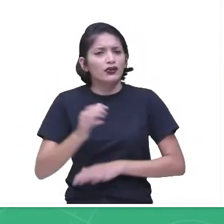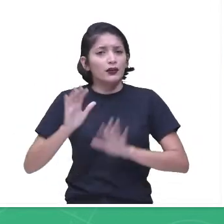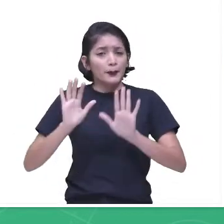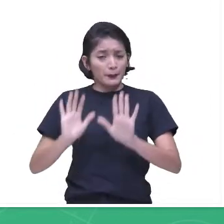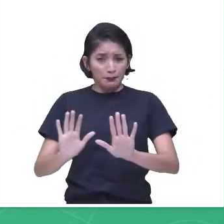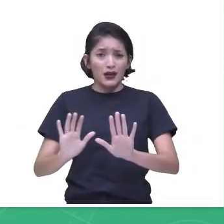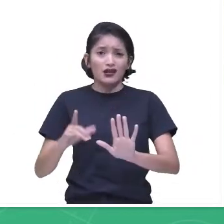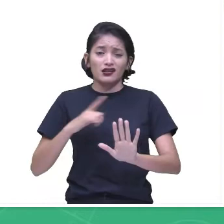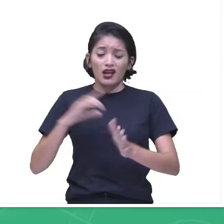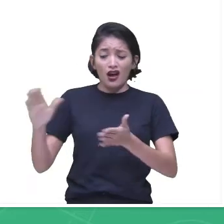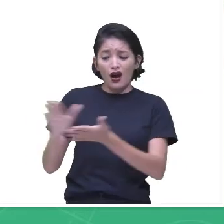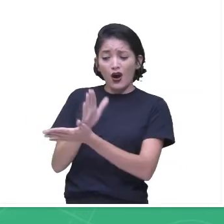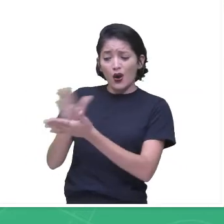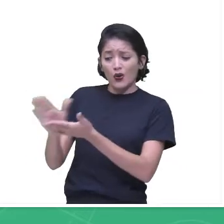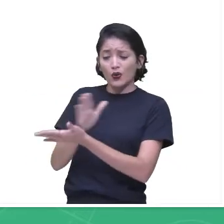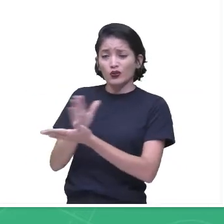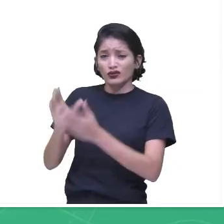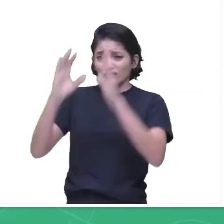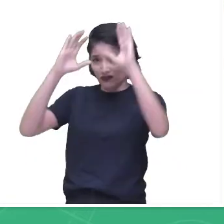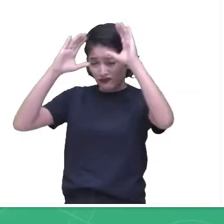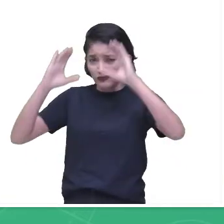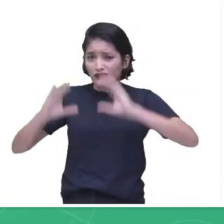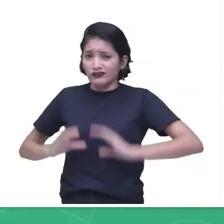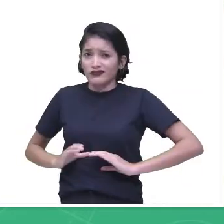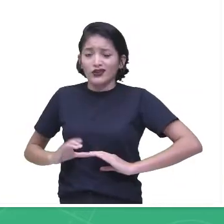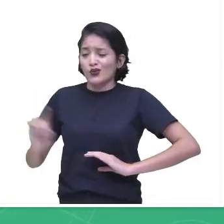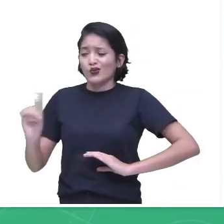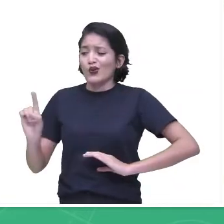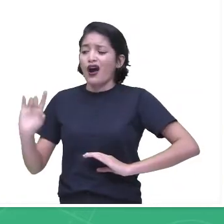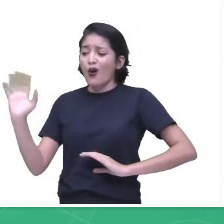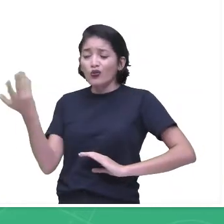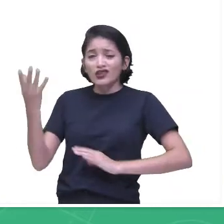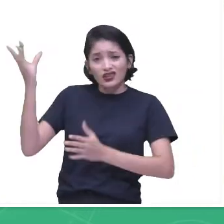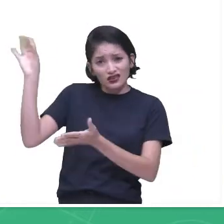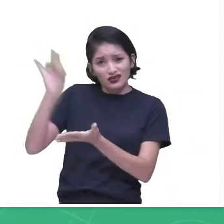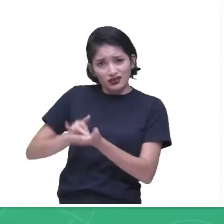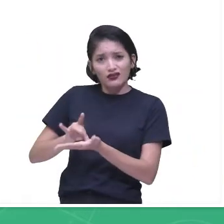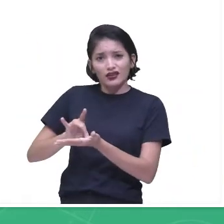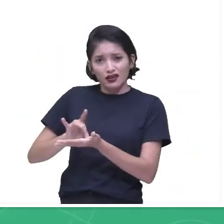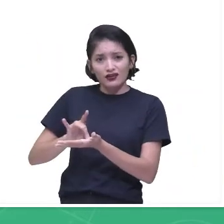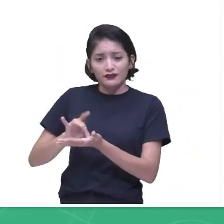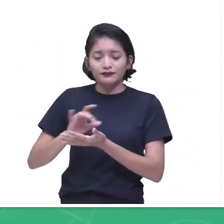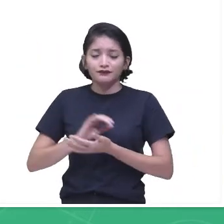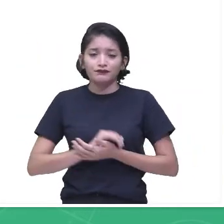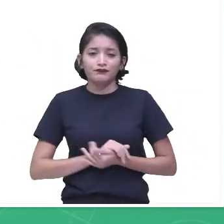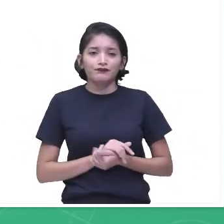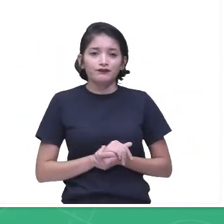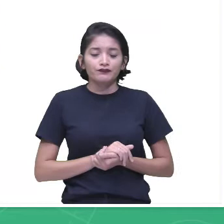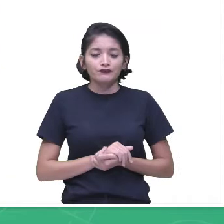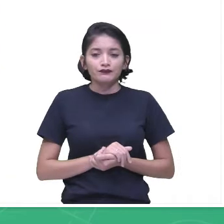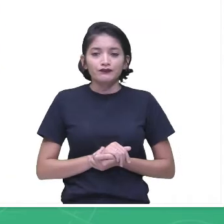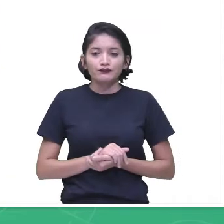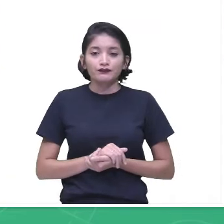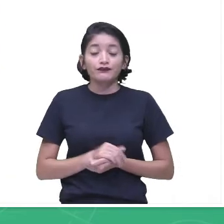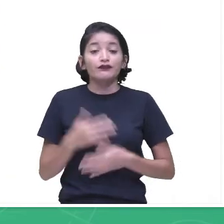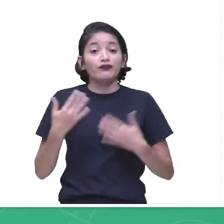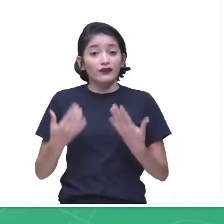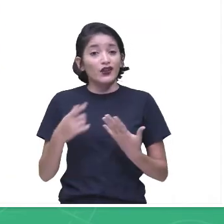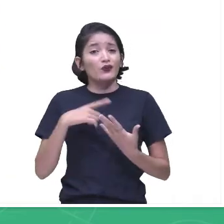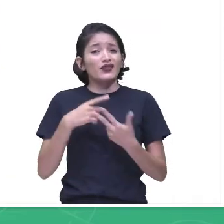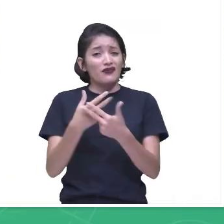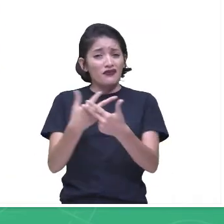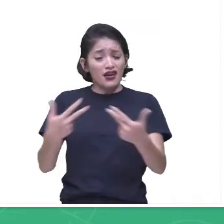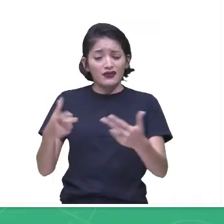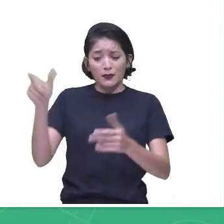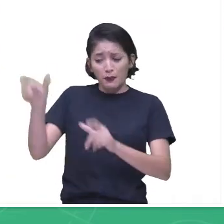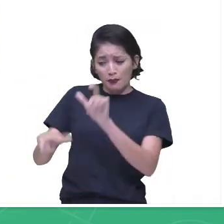existe cidadania que não é vivida na sua plenitude. né? Certo? Existem muitos indivíduos